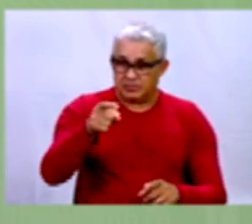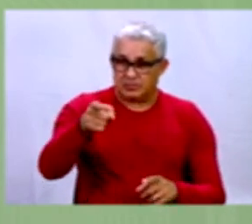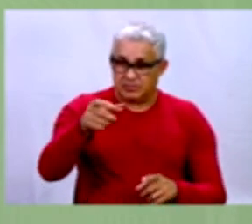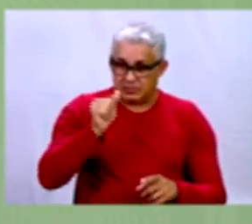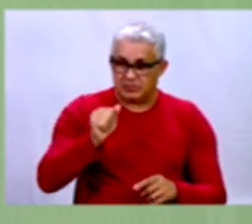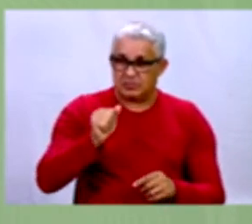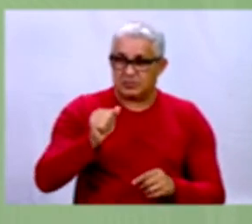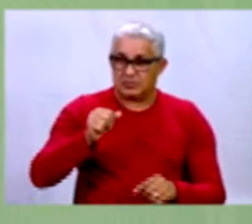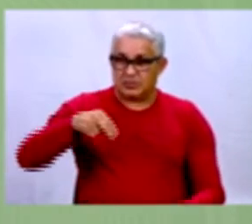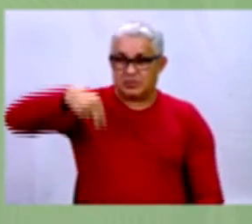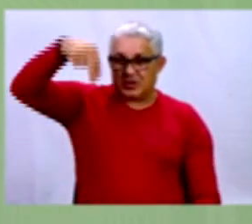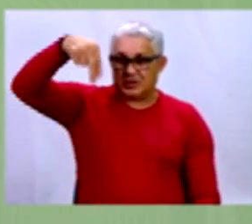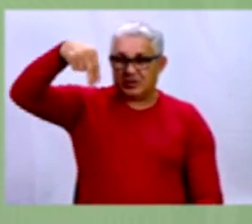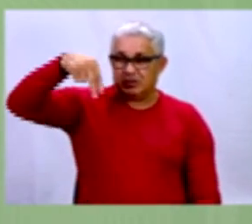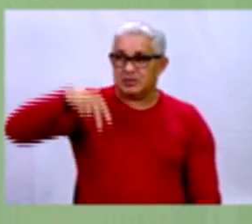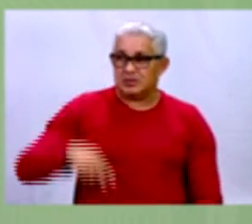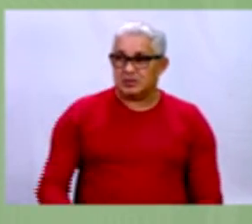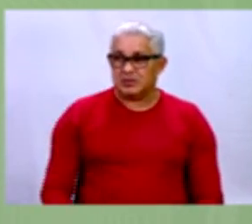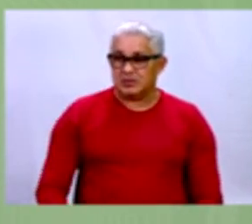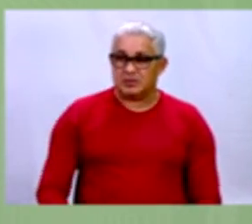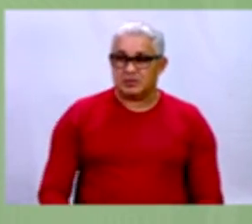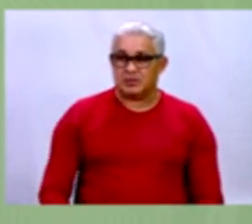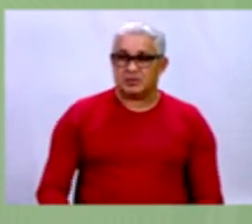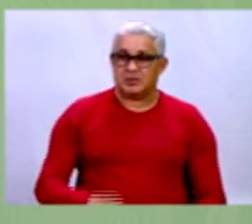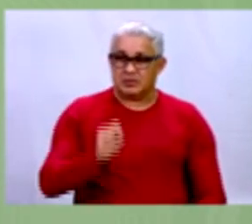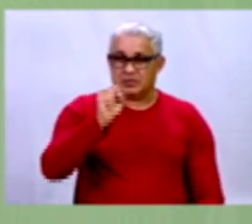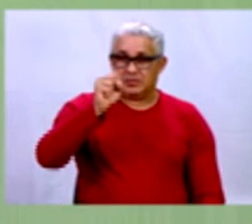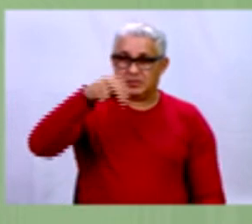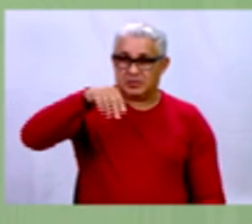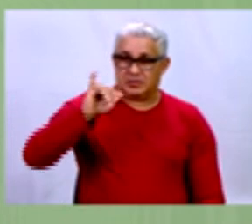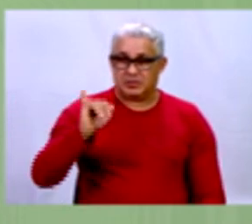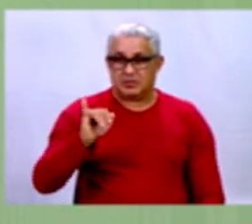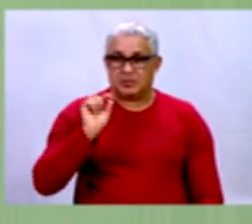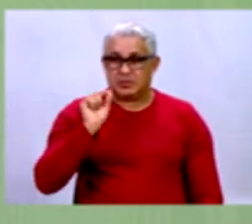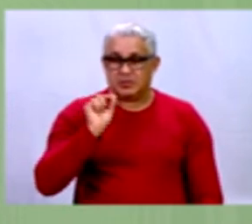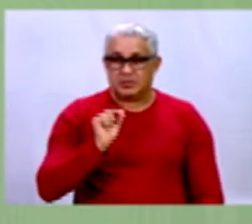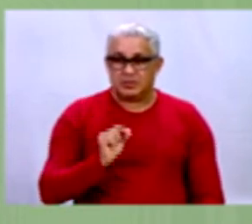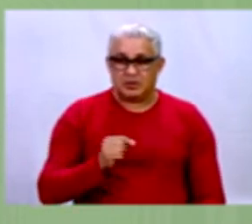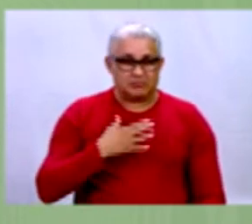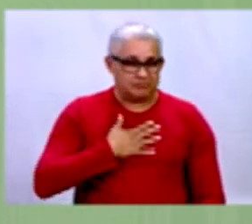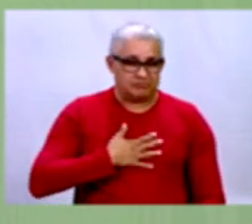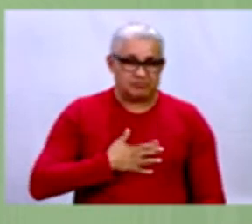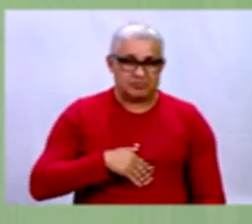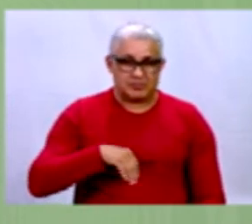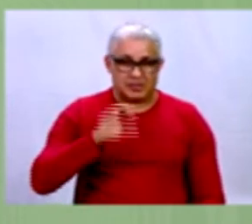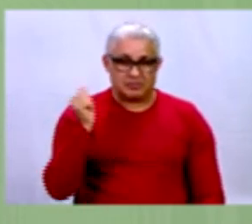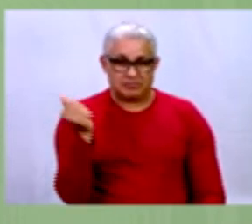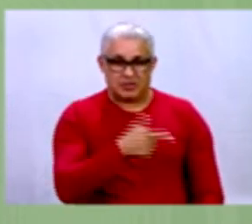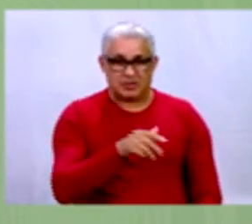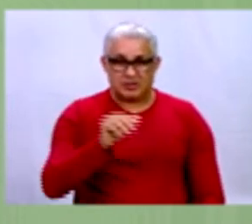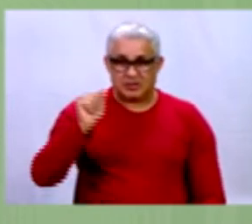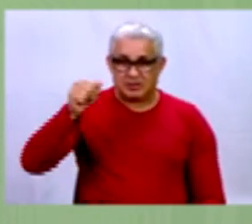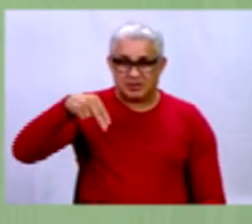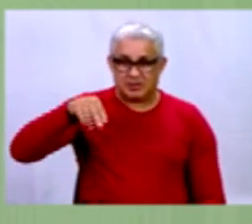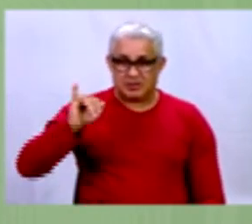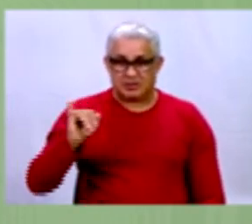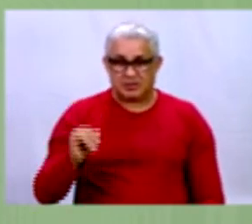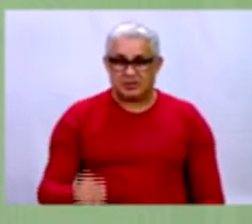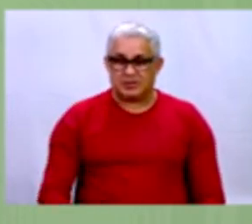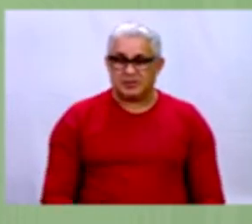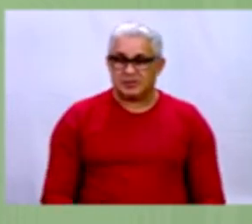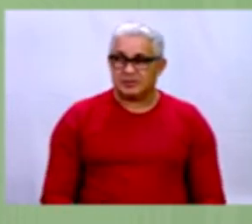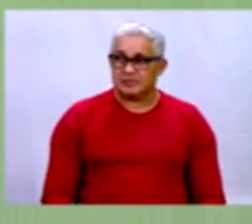divididos por taxa. Na verdade, a fórmula do SNI é mais tranquila que a fórmula do ANI que a gente viu agora,